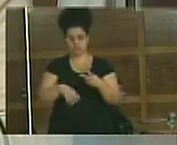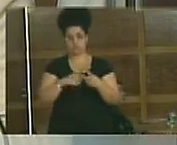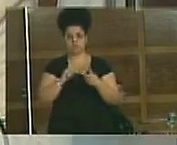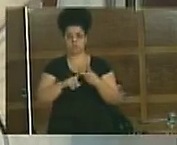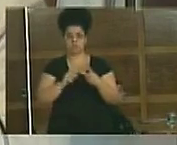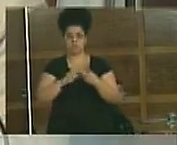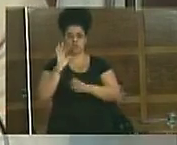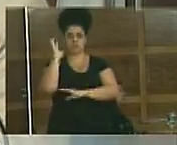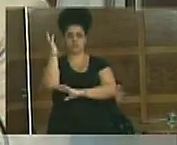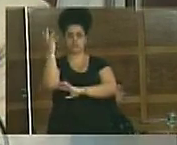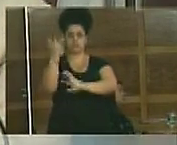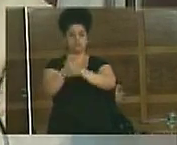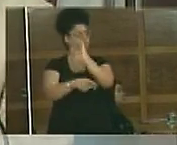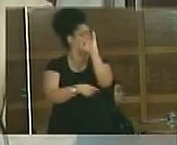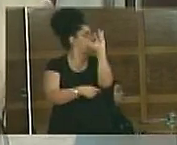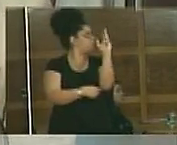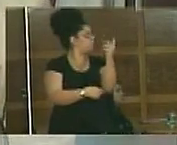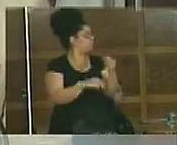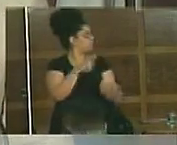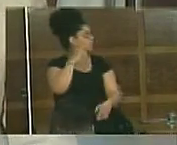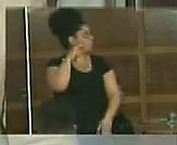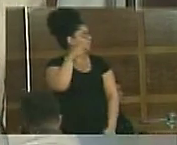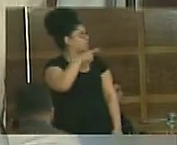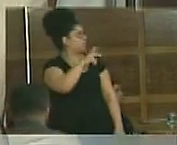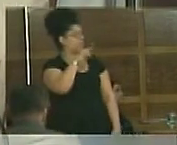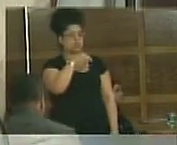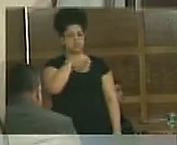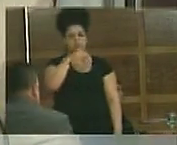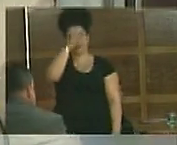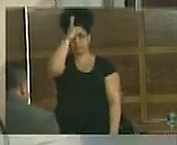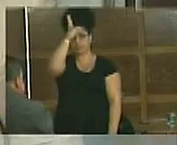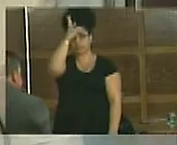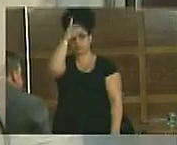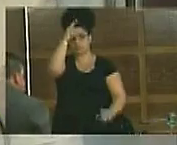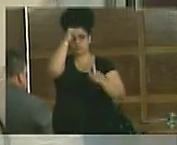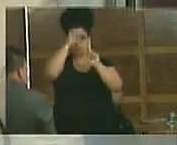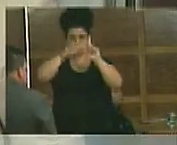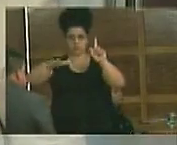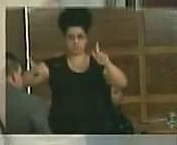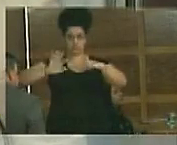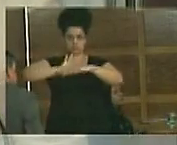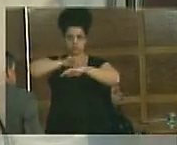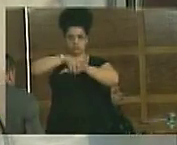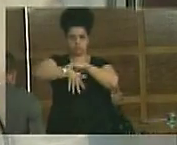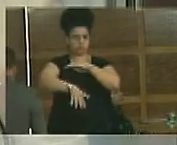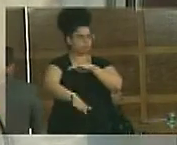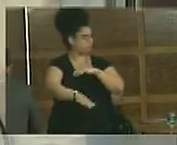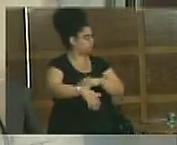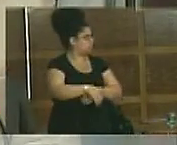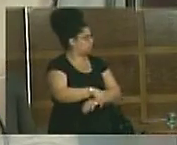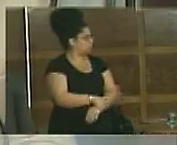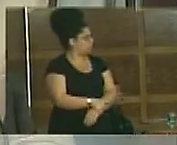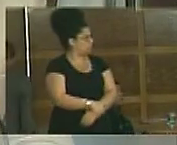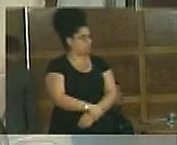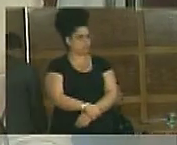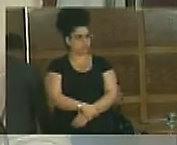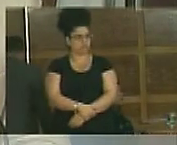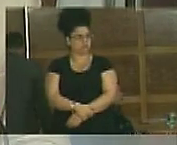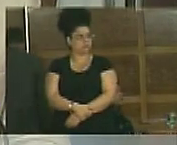meio ambiente. Isso aqui é o Cantagalo. É a Cachoeira do Cantagalo, isso aqui. Deixa eu ver para onde está. É